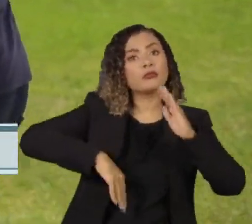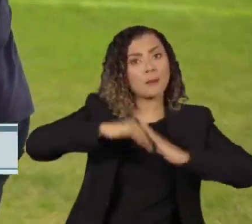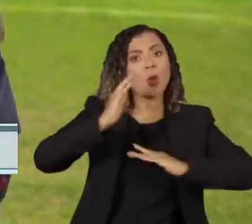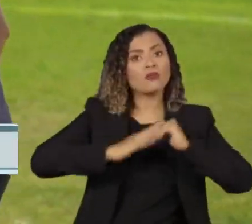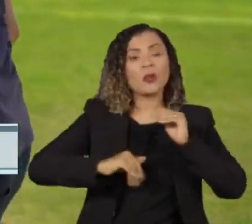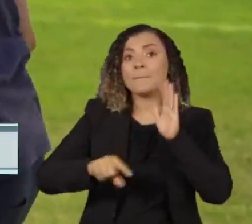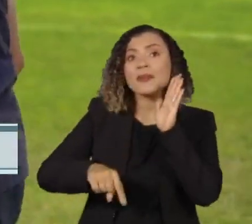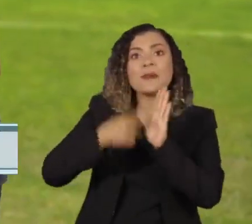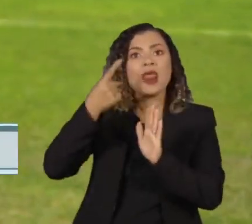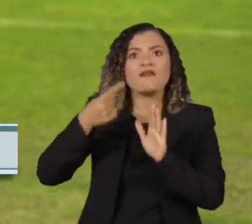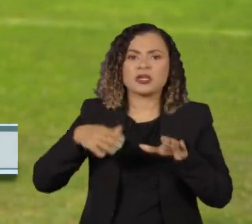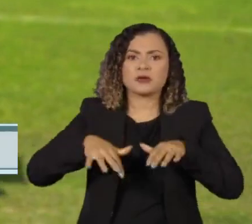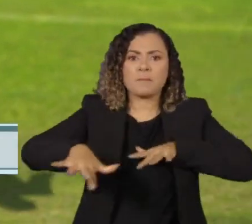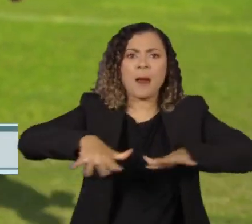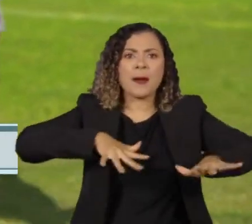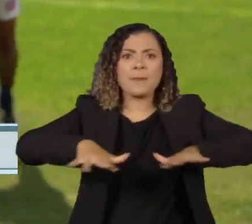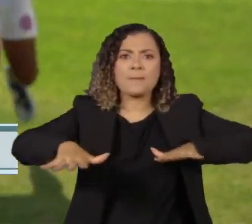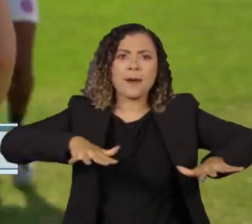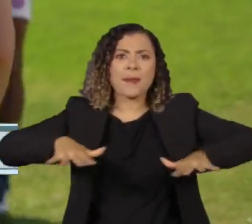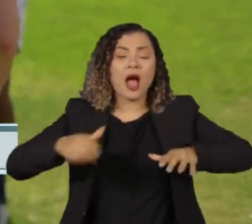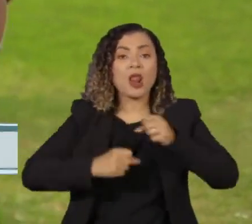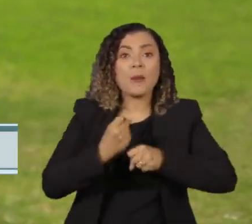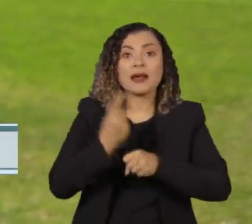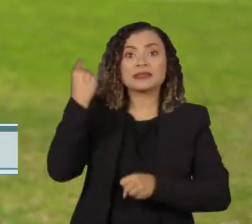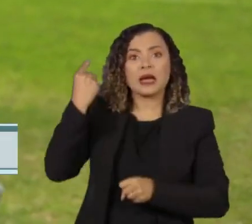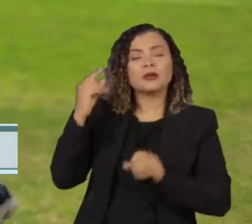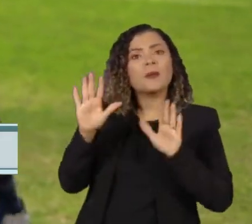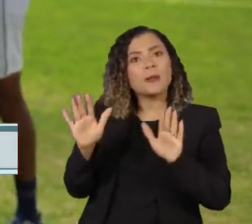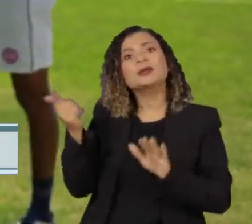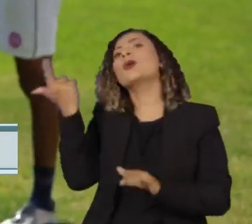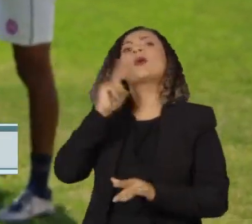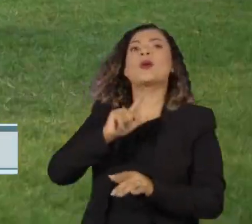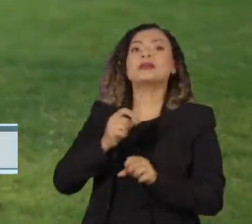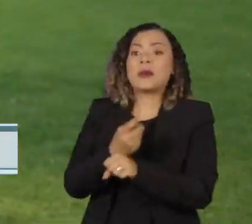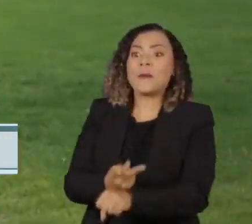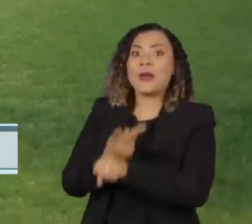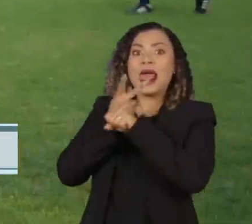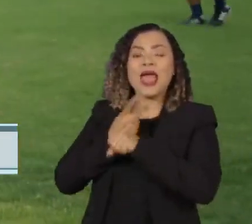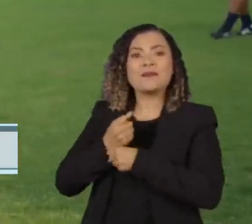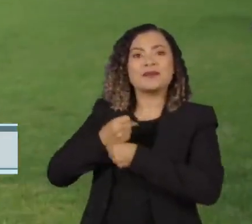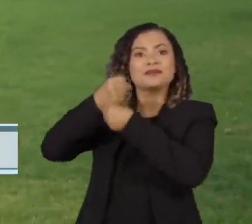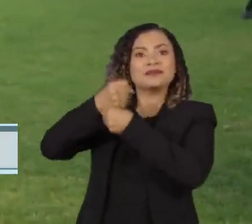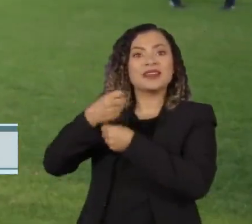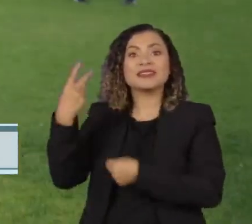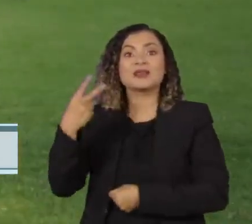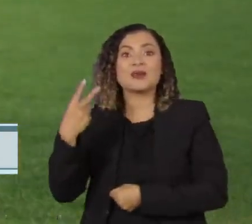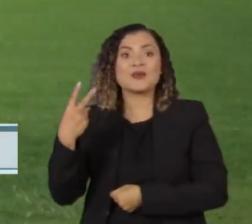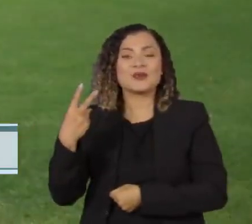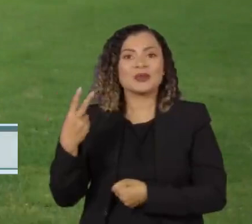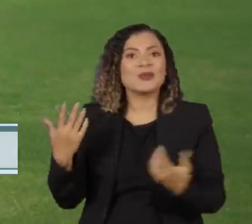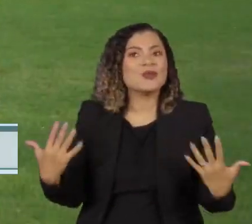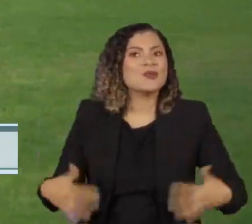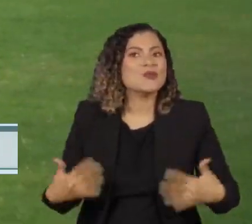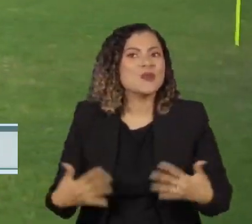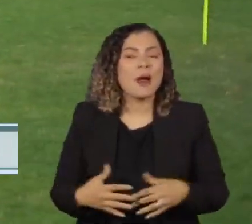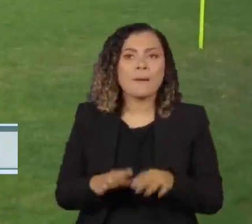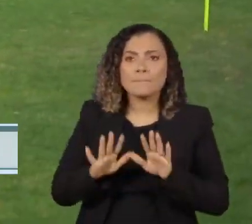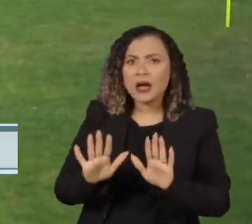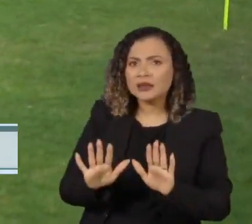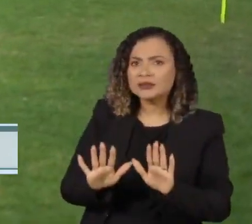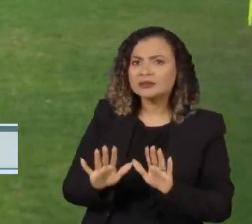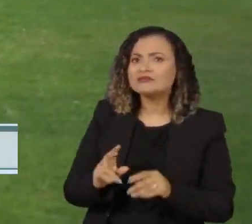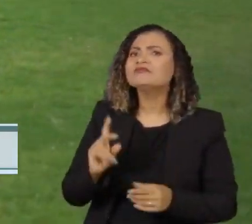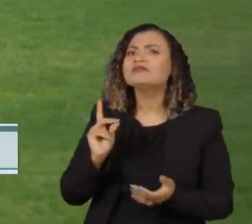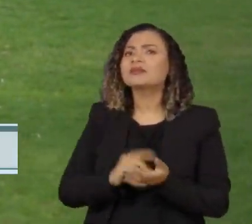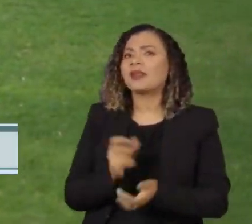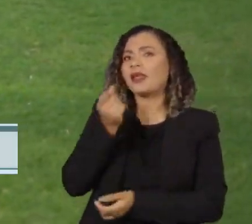pela primeira vez no ano passado e já saiu com o troféu de vice-campeão, sem nem dar bola para